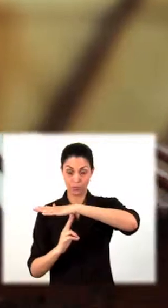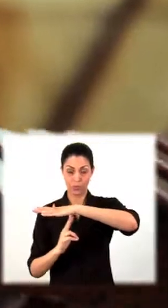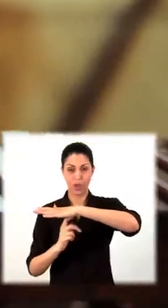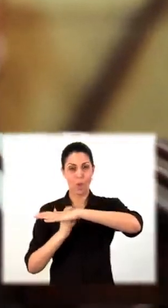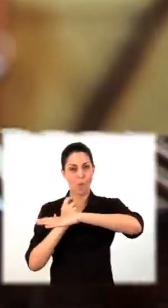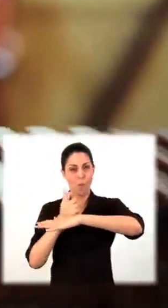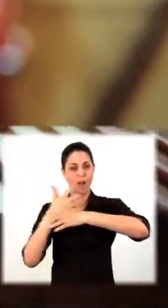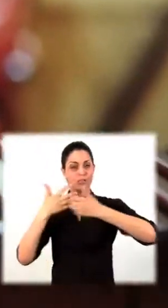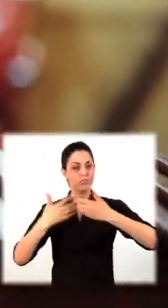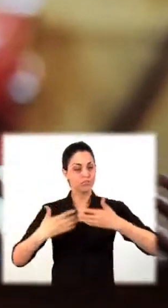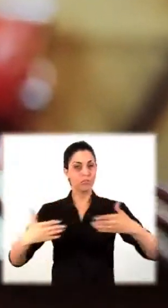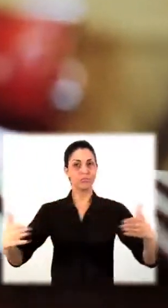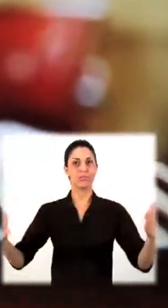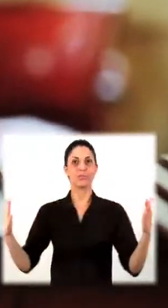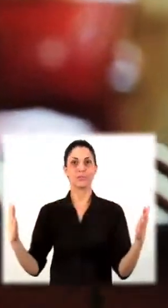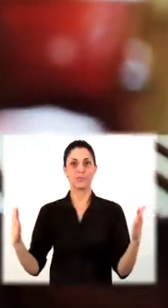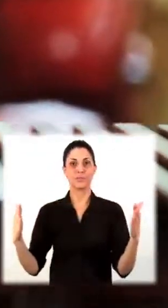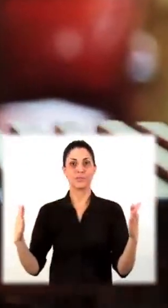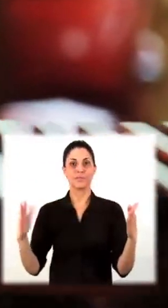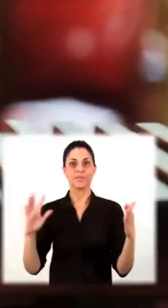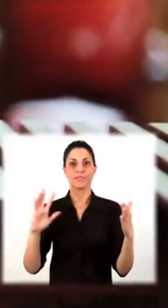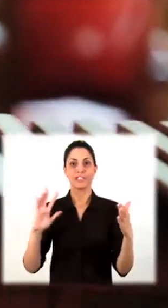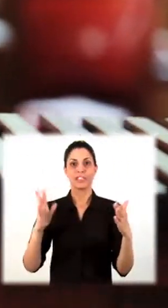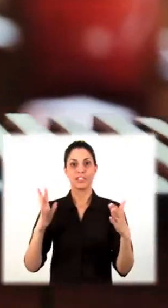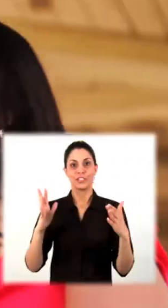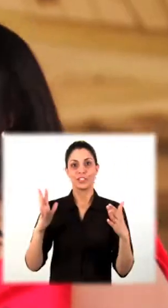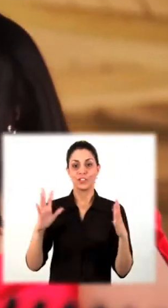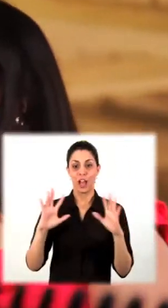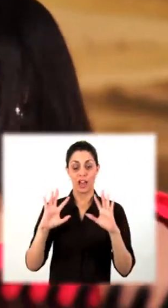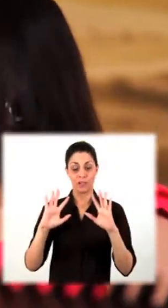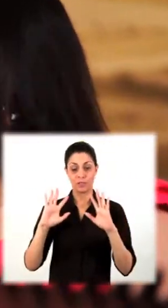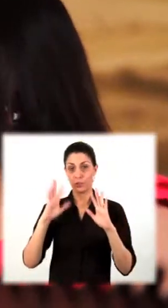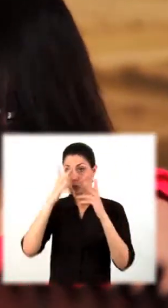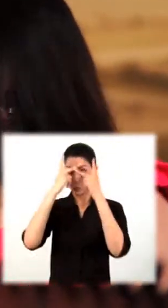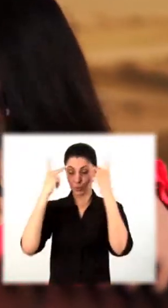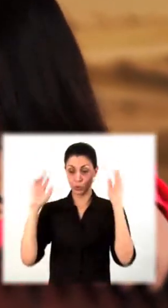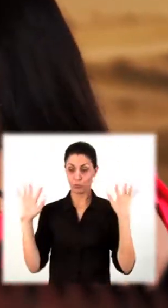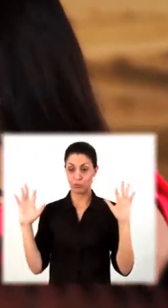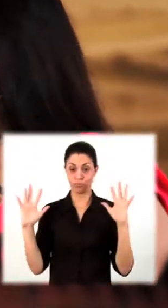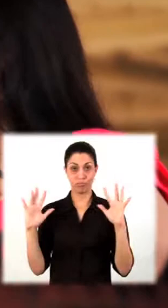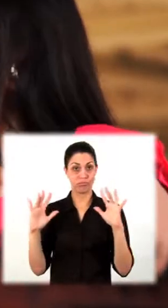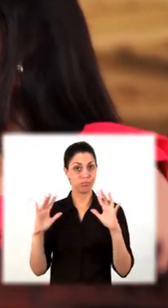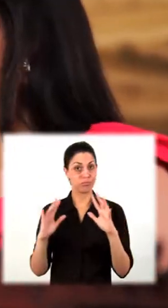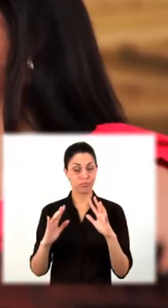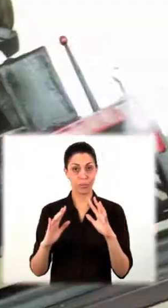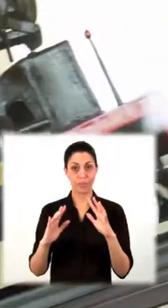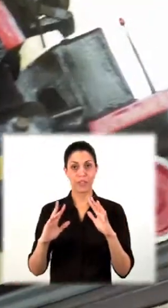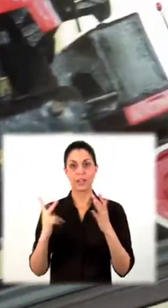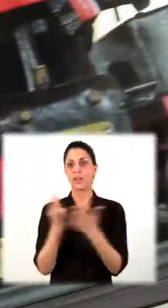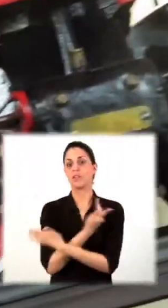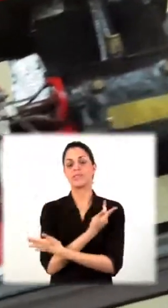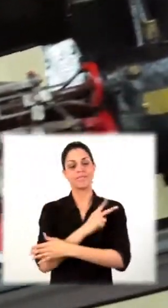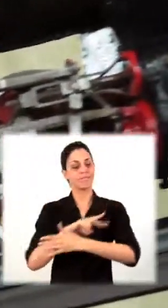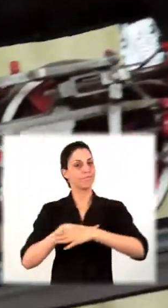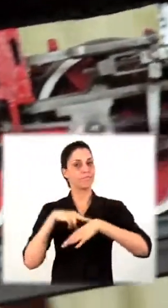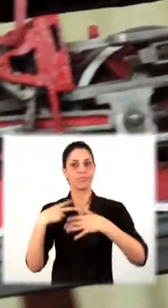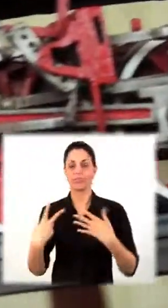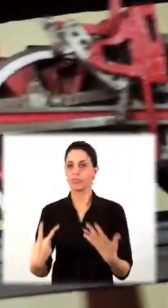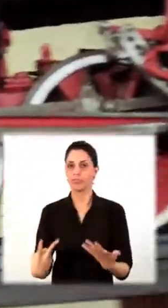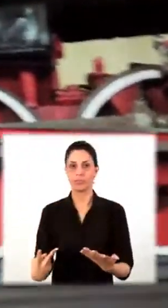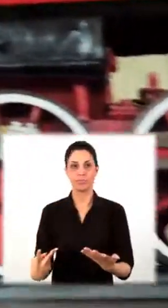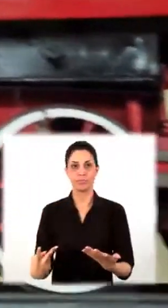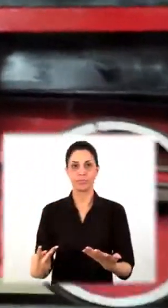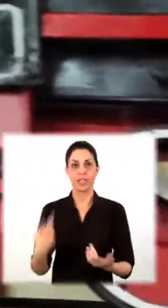ponte para ser inaugurada e já estava todo mundo reunido quando a